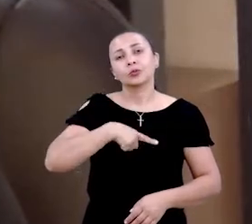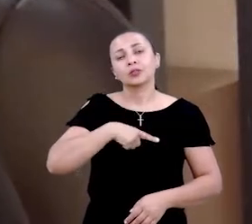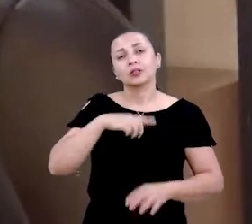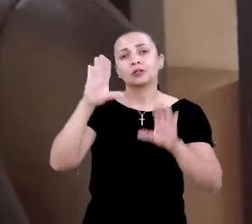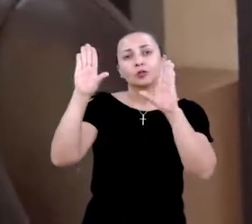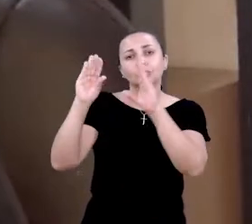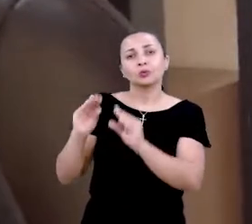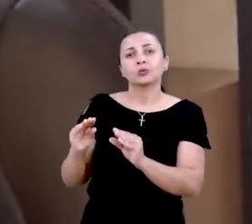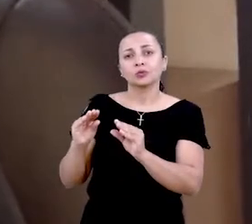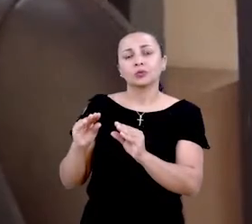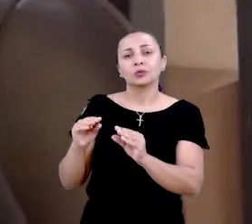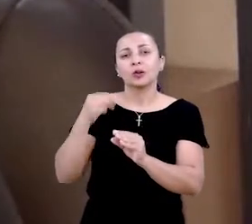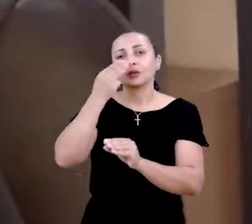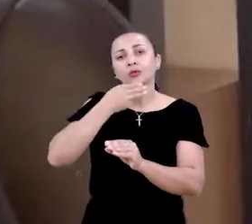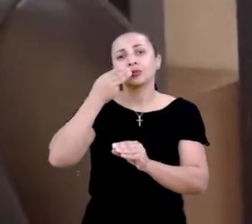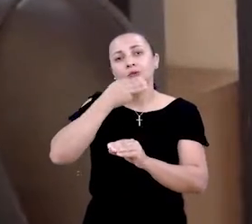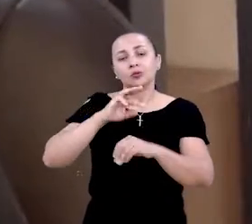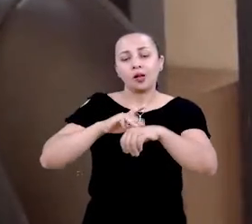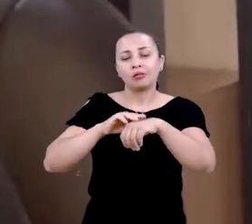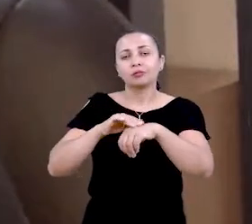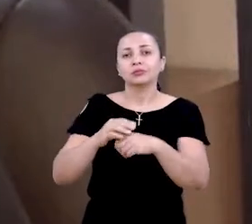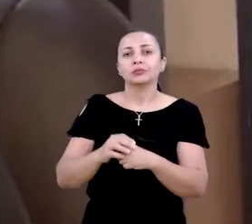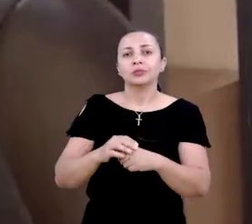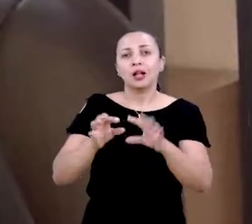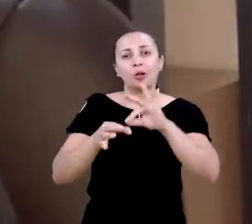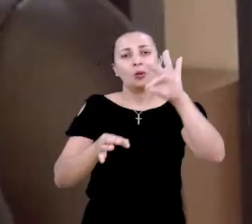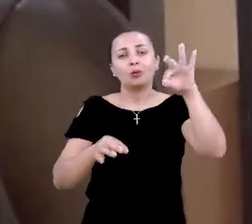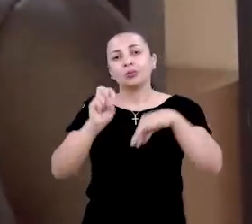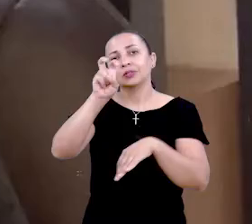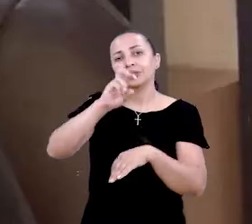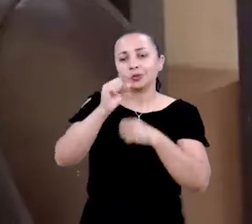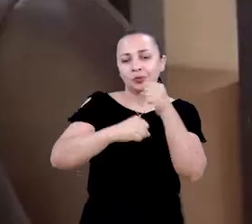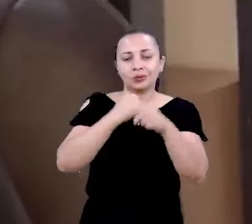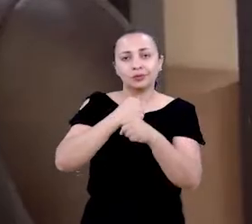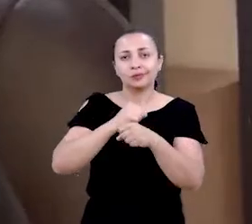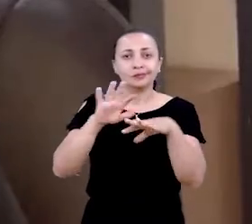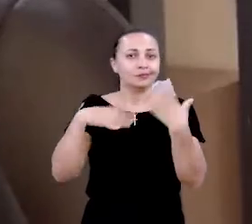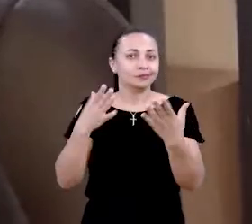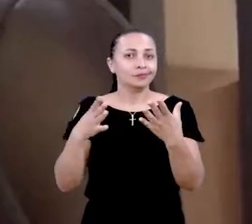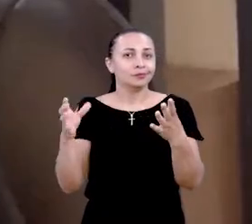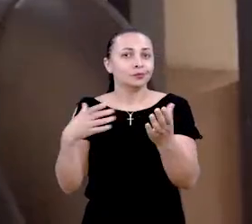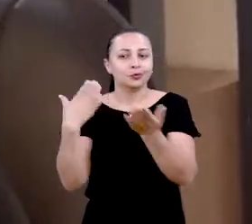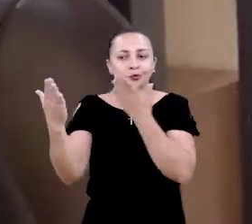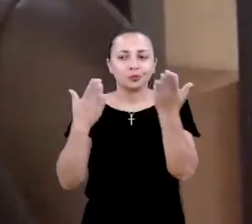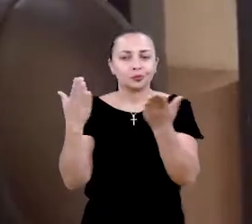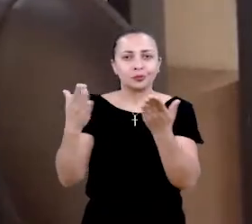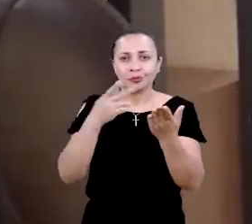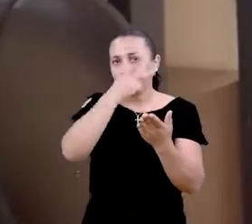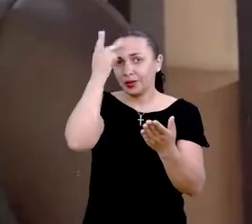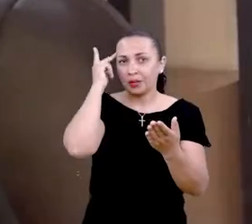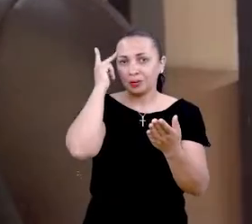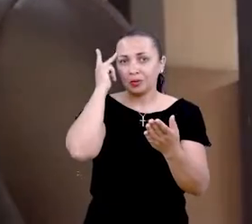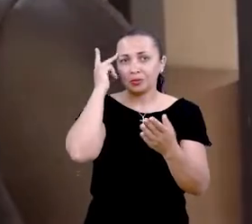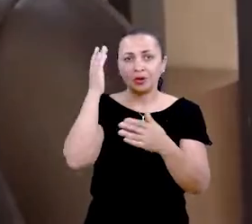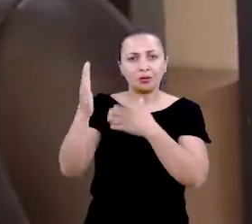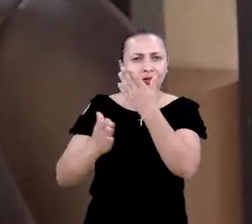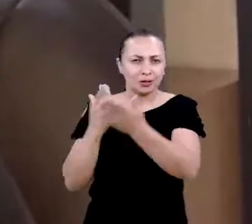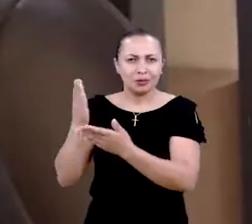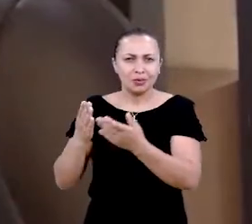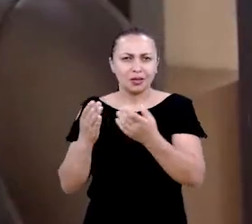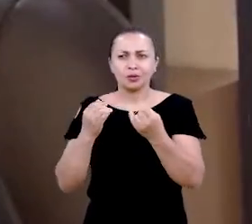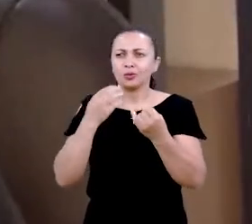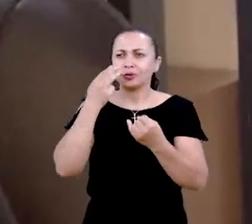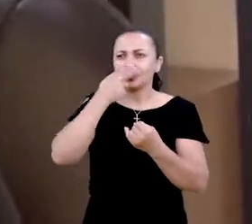tiveram remissão da diabetes ao longo dos 5 anos. Quando comparado com o grupo terapia convencional, que seria